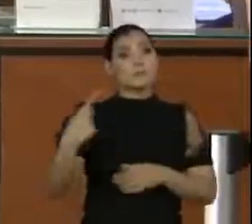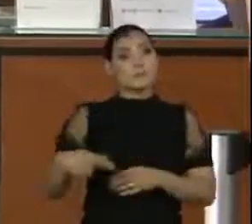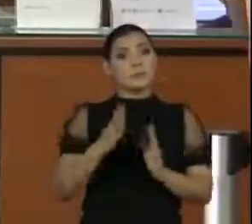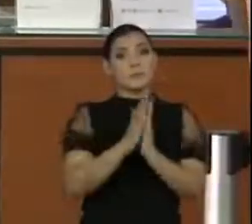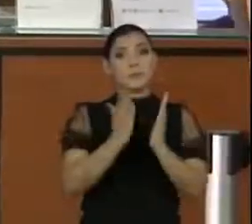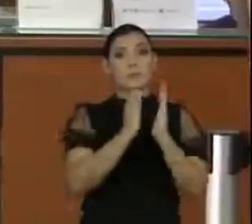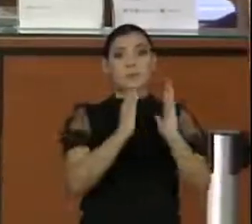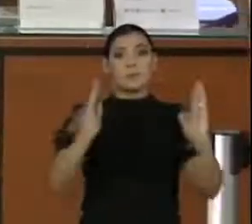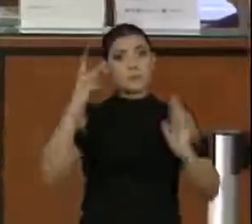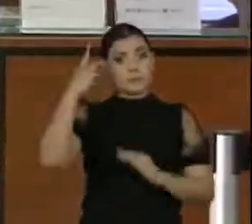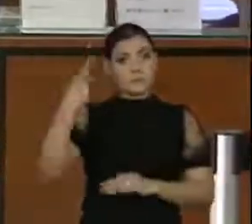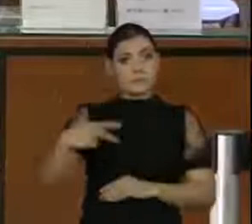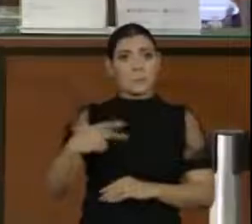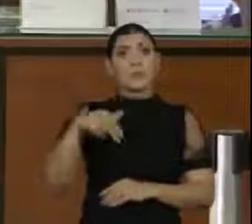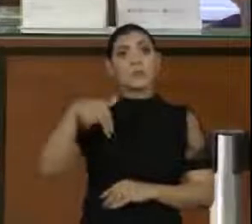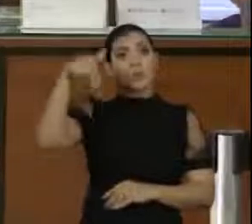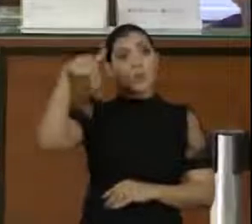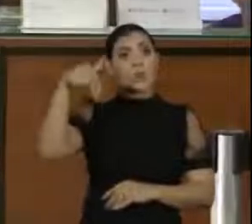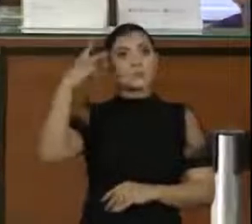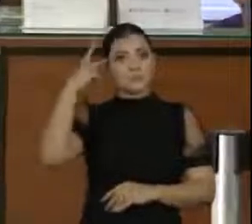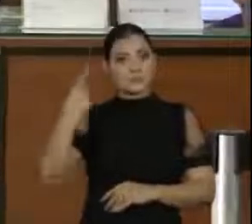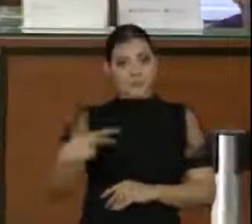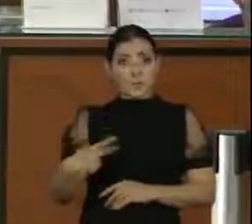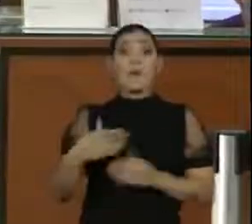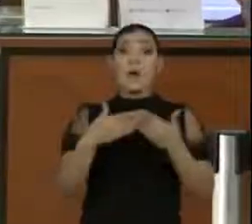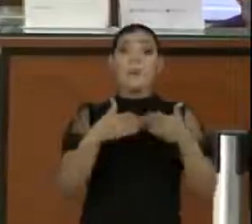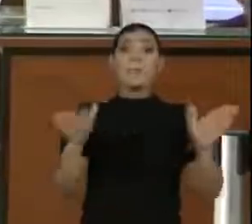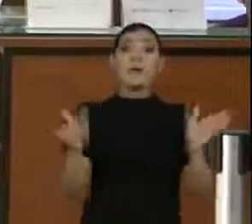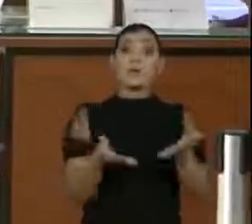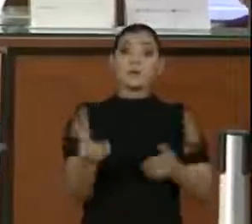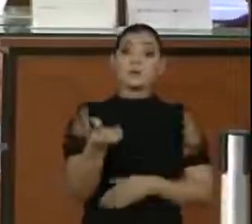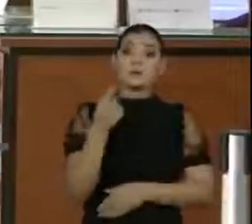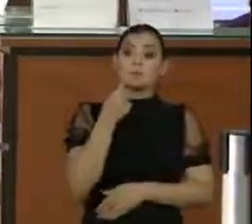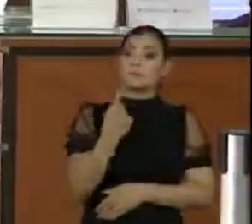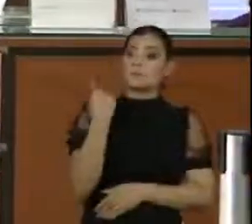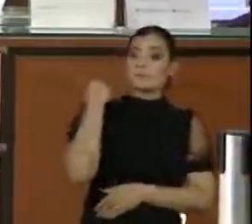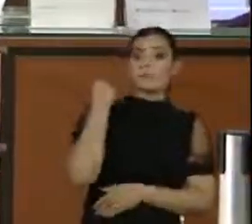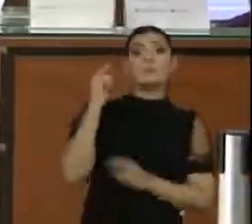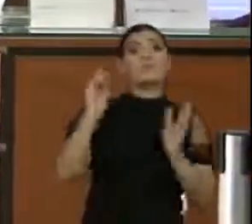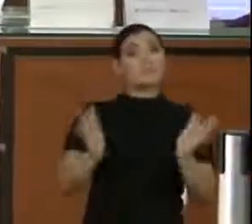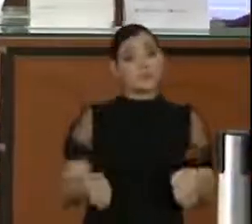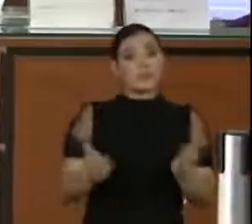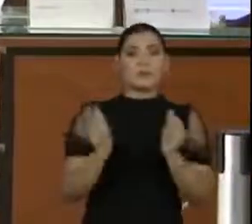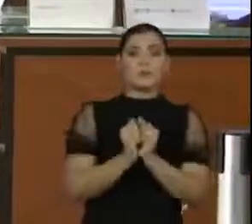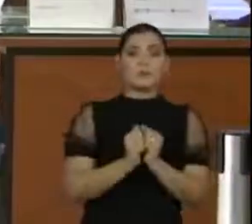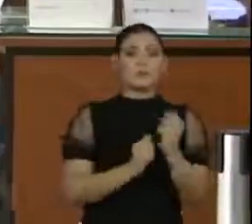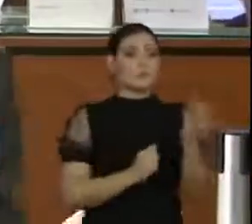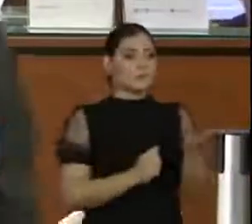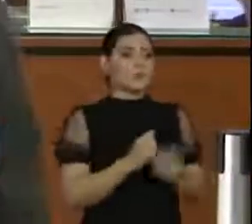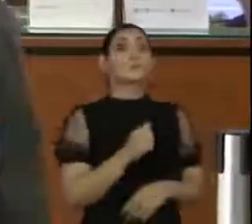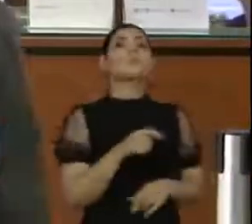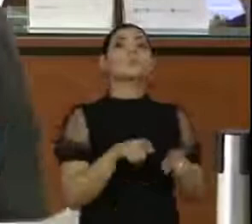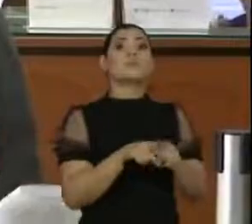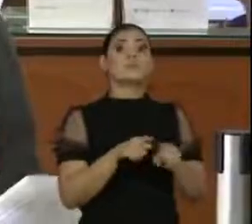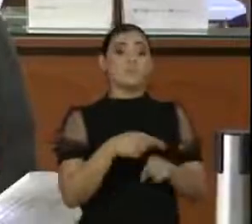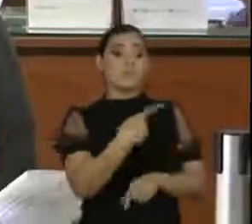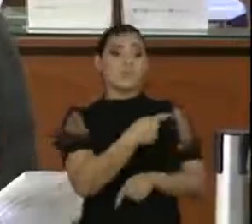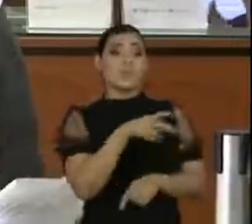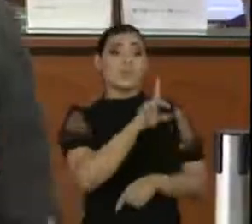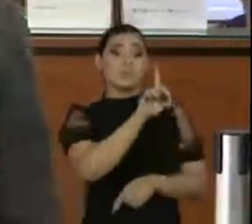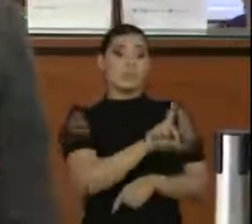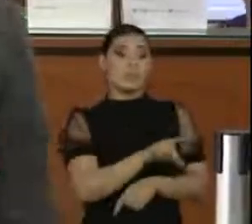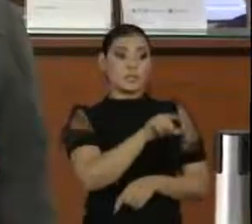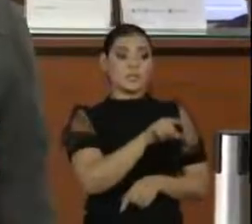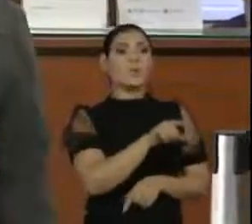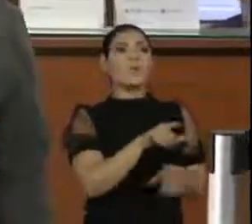de São Paulo que fica na zona norte da capital paulista que foi reserva na última sexta-feira ao meu lado estático Pierre preste ele quer